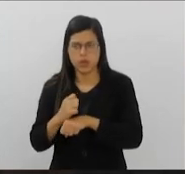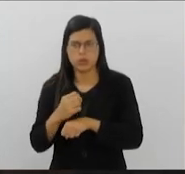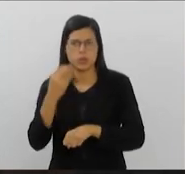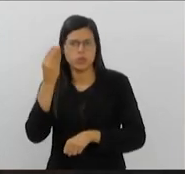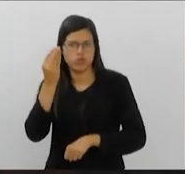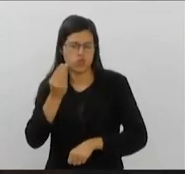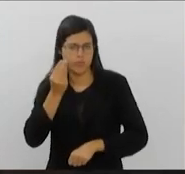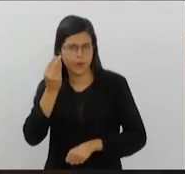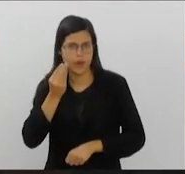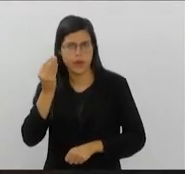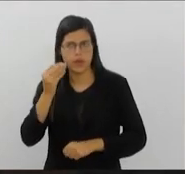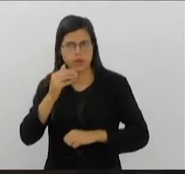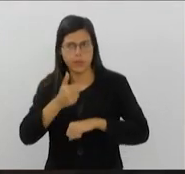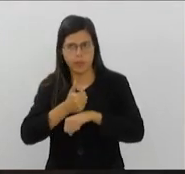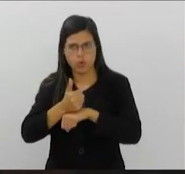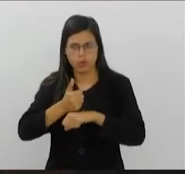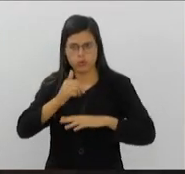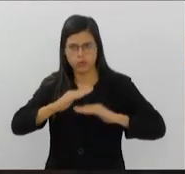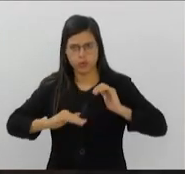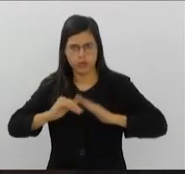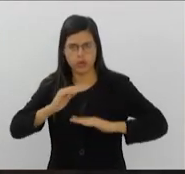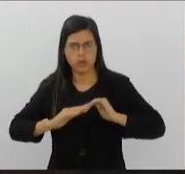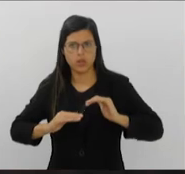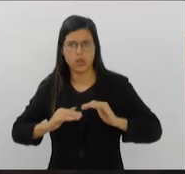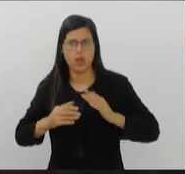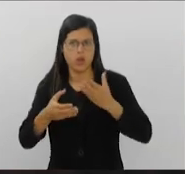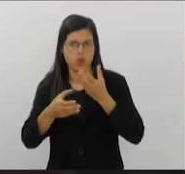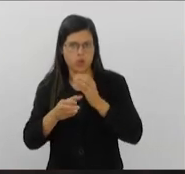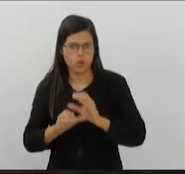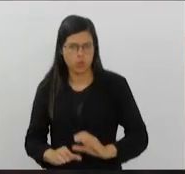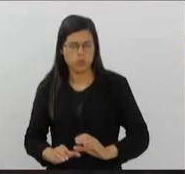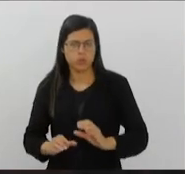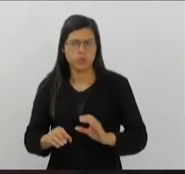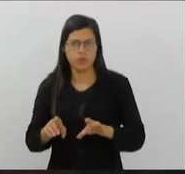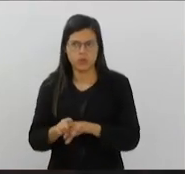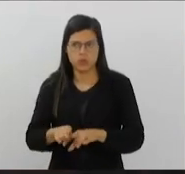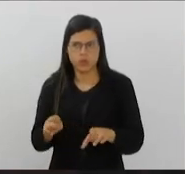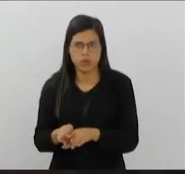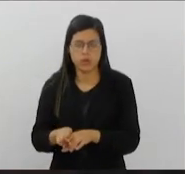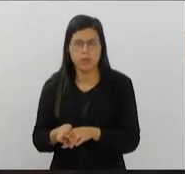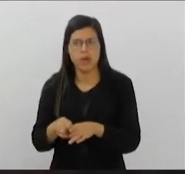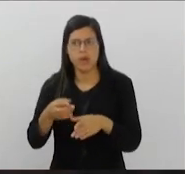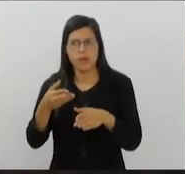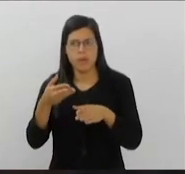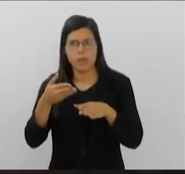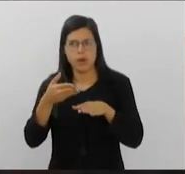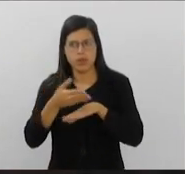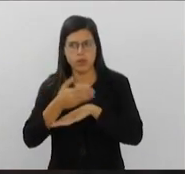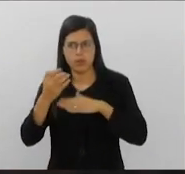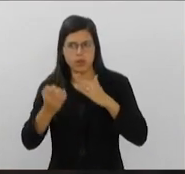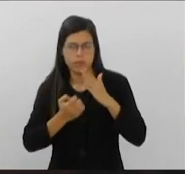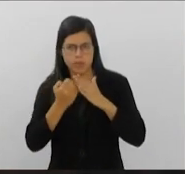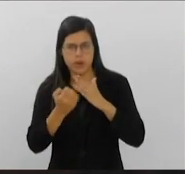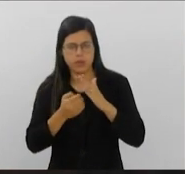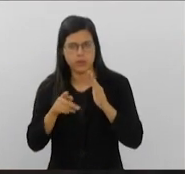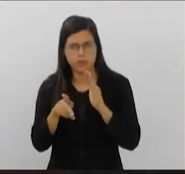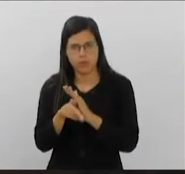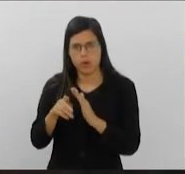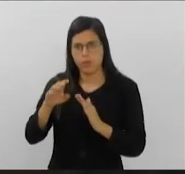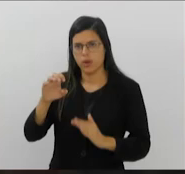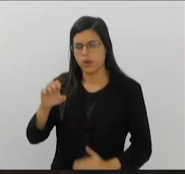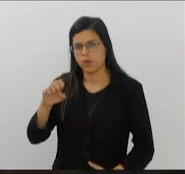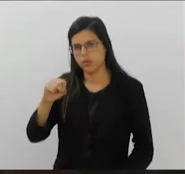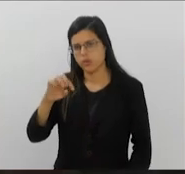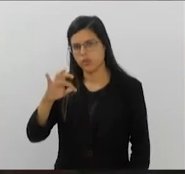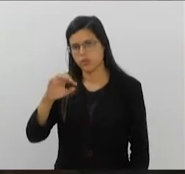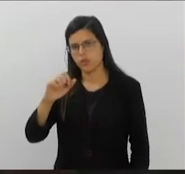profissional a título de concursos públicos e processos seletivos para empresas estatais no âmbito do